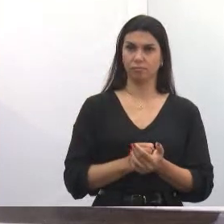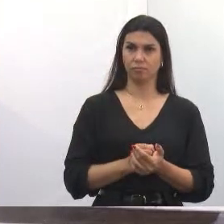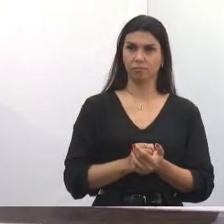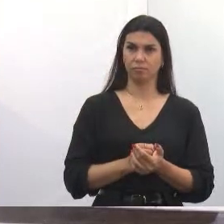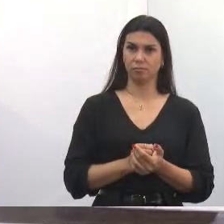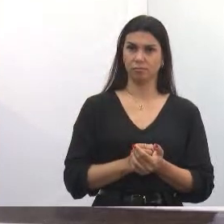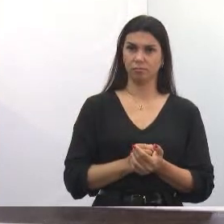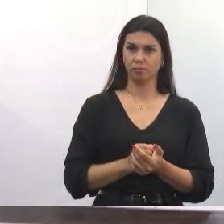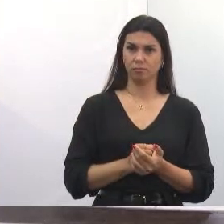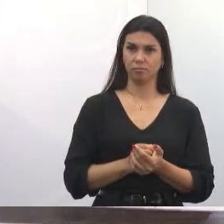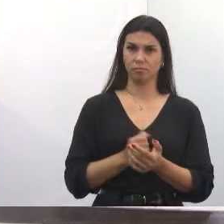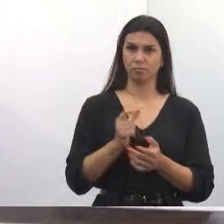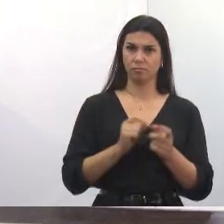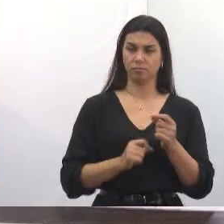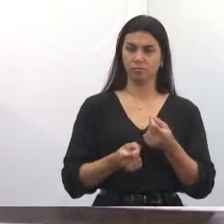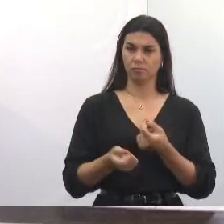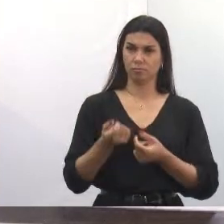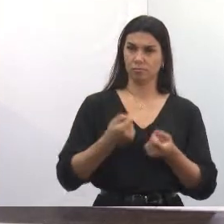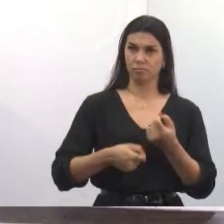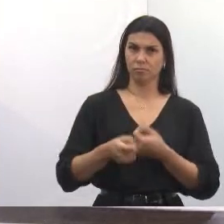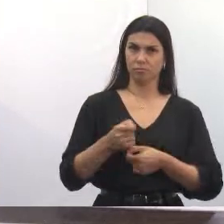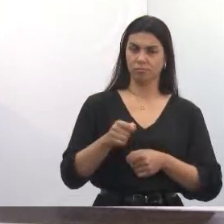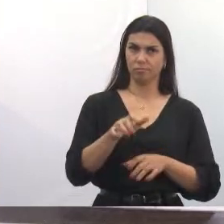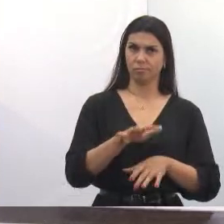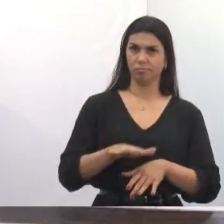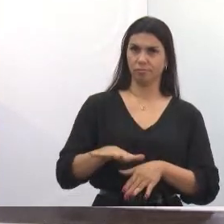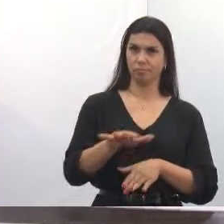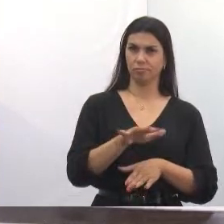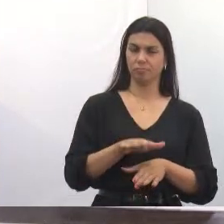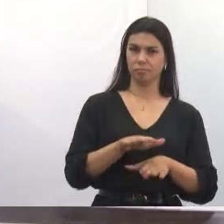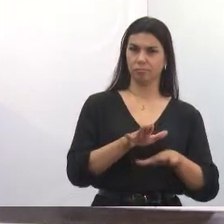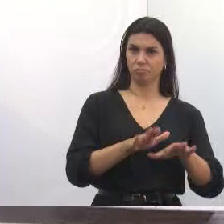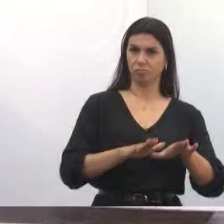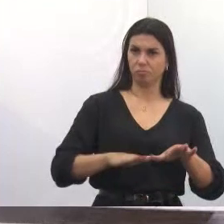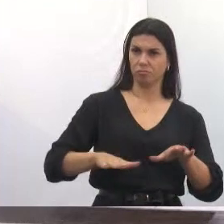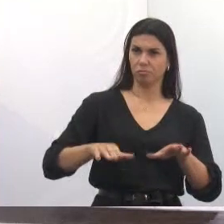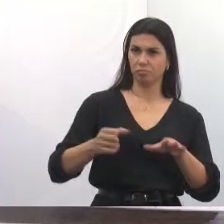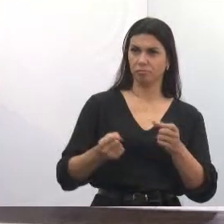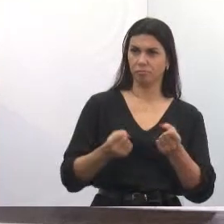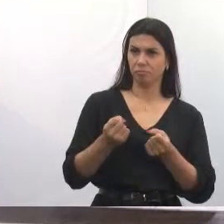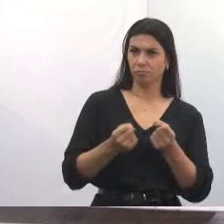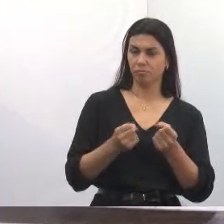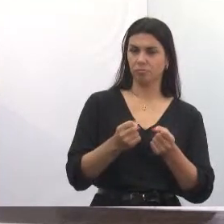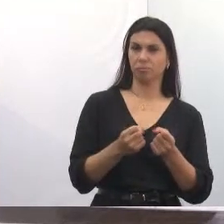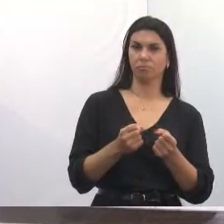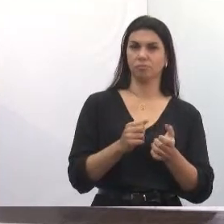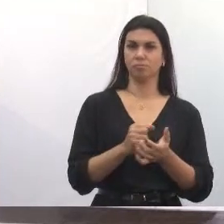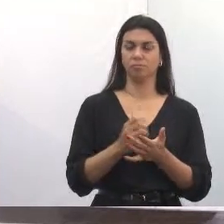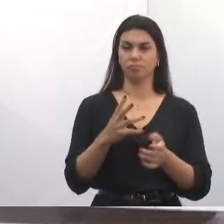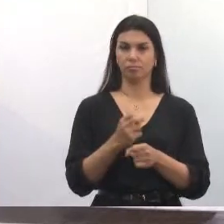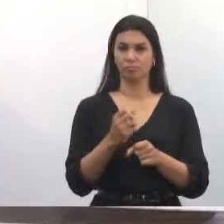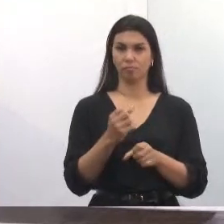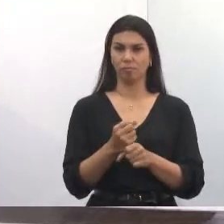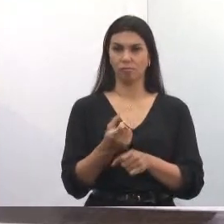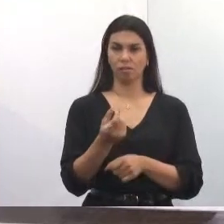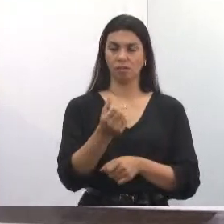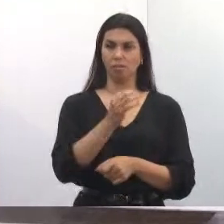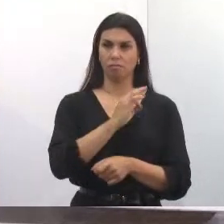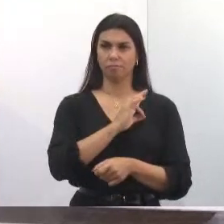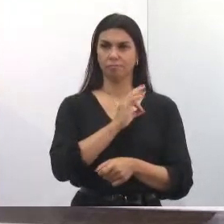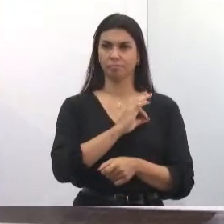e cobra pelas áreas de estacionamento rotativo, o montante financeiro é destinado